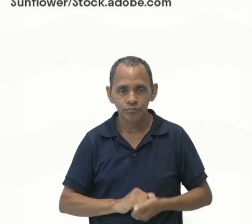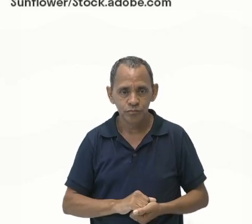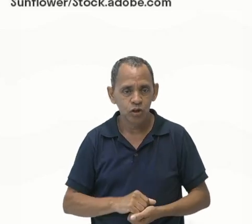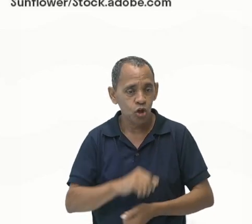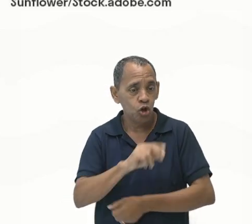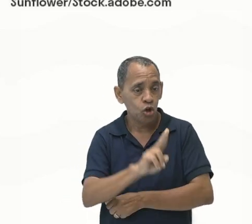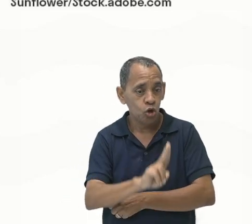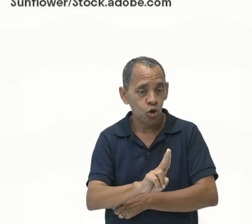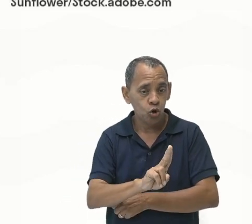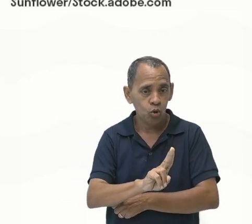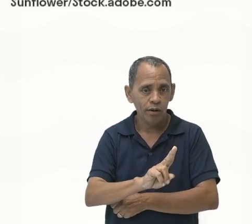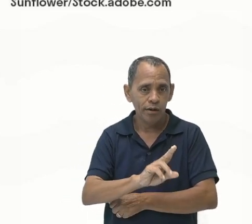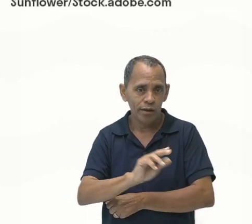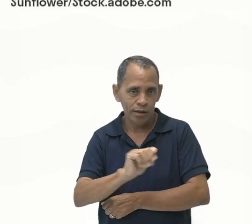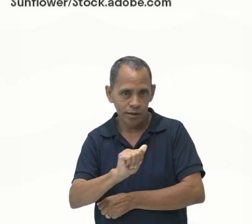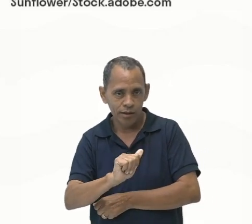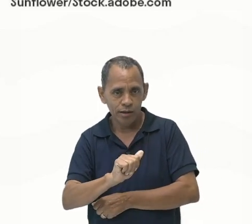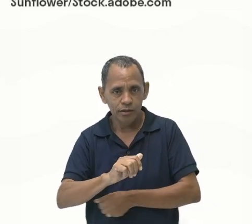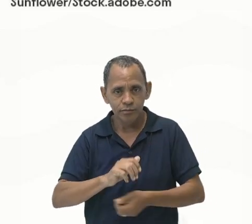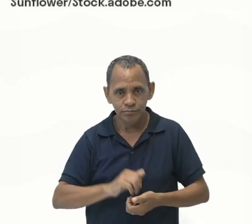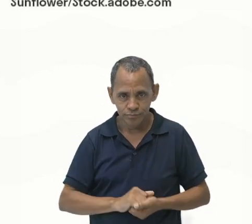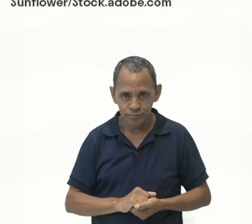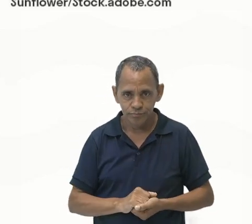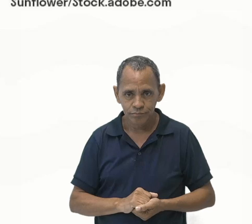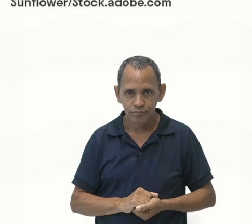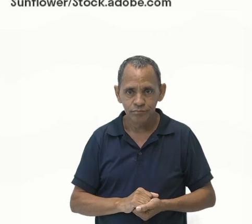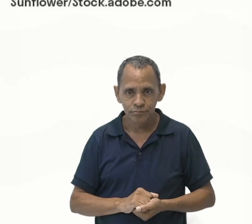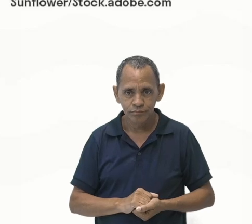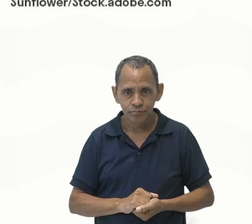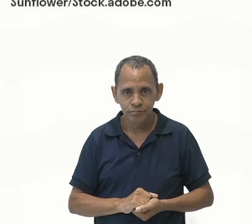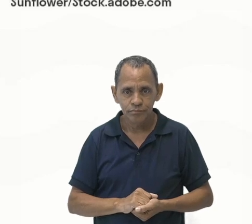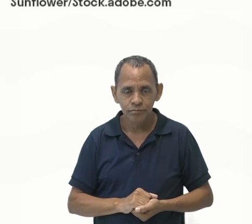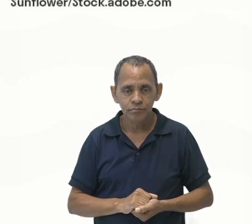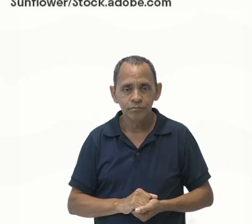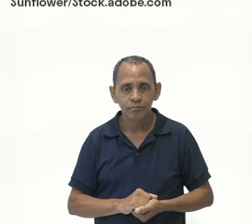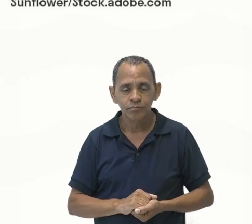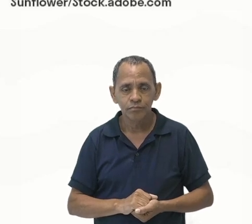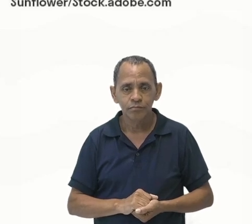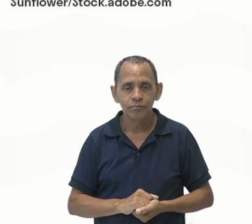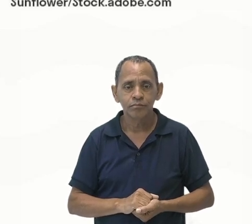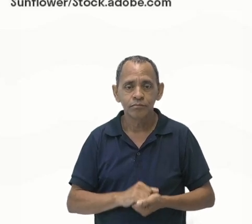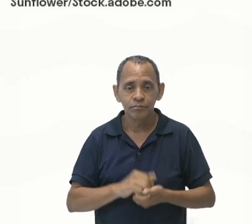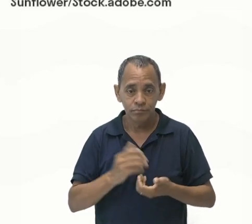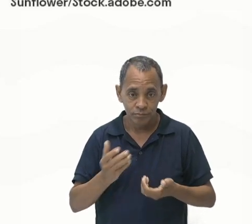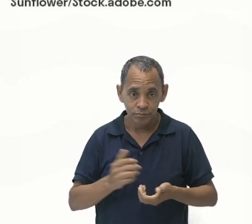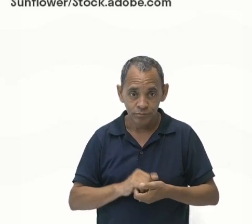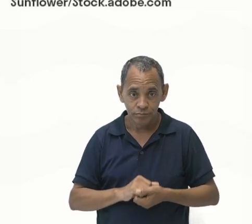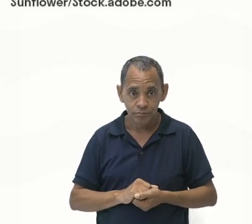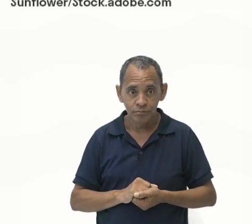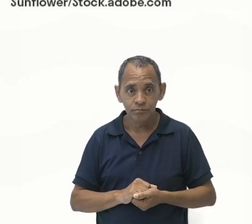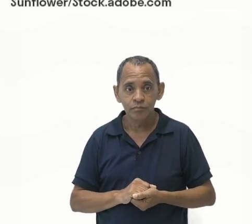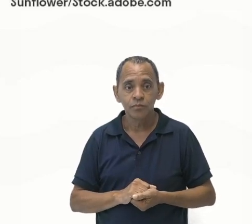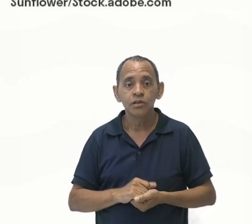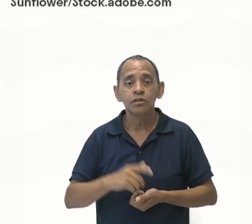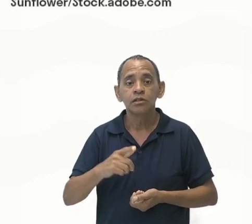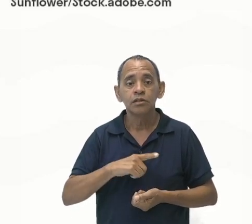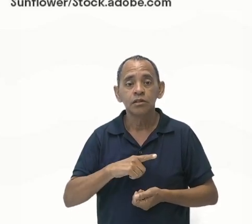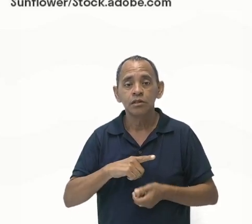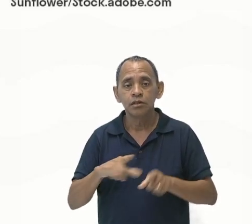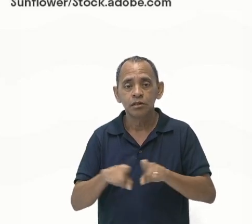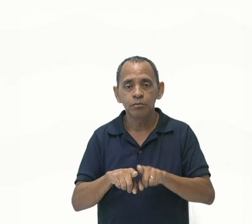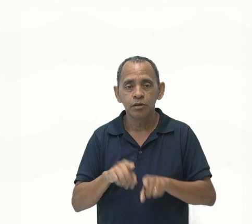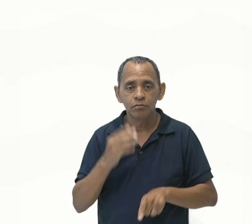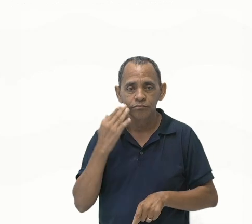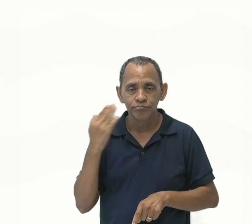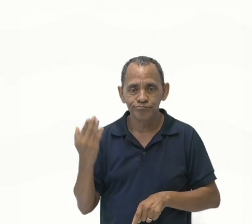encontra ainda na União Aduaneira, tá certo? É só o nome mesmo que é mercado comum. Falando em mercado